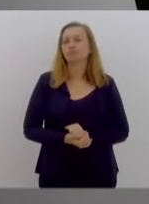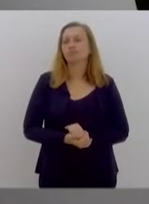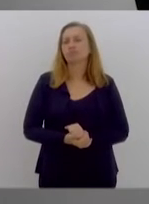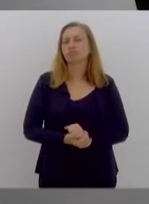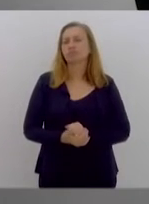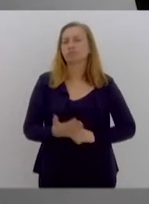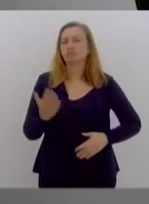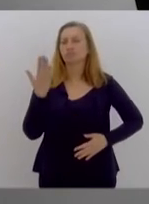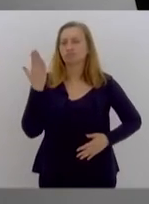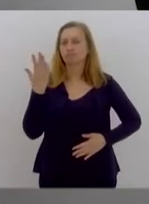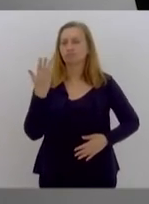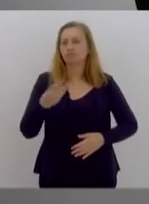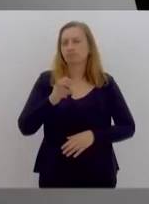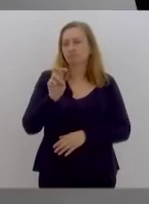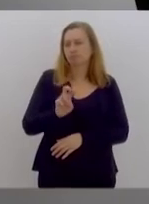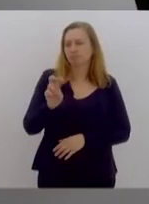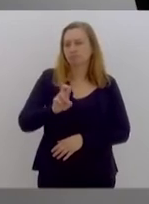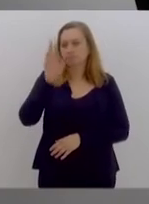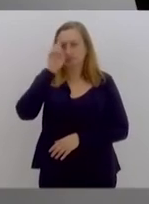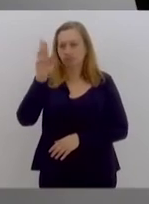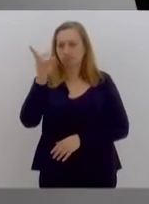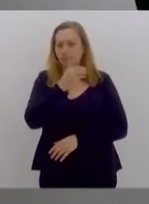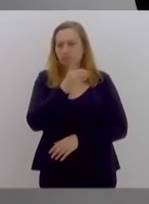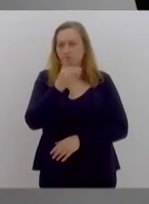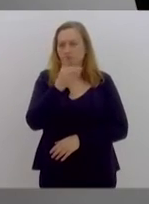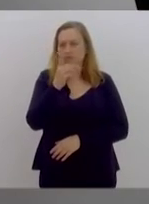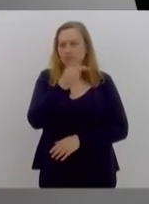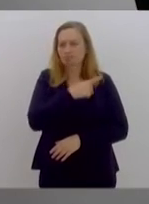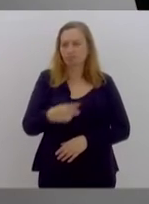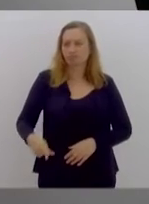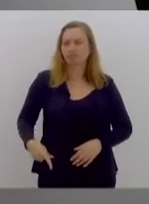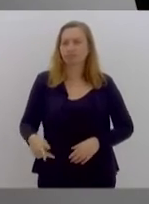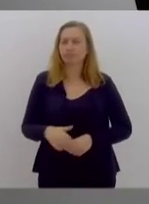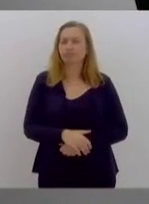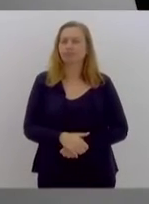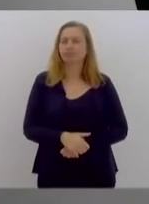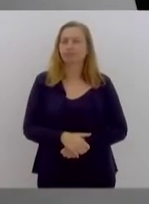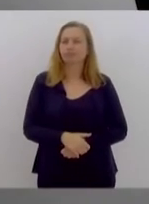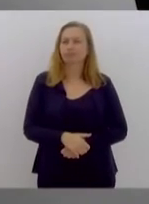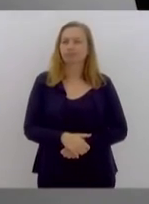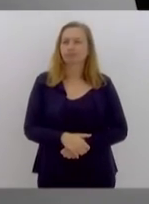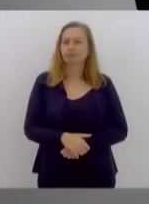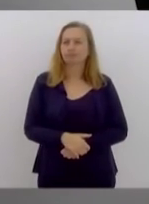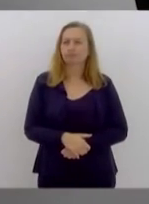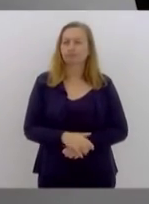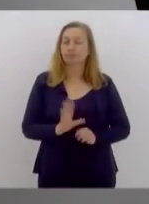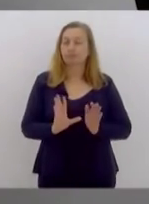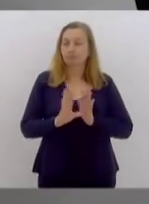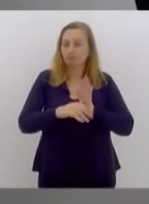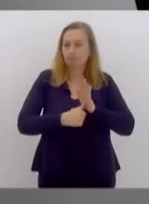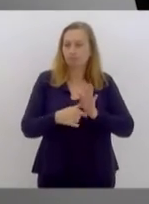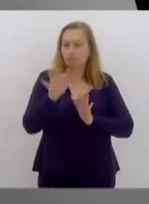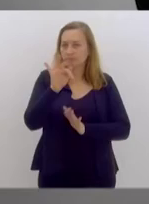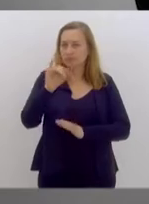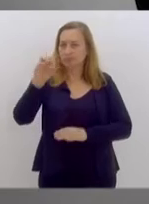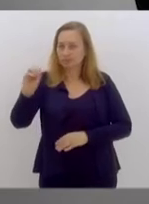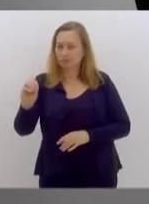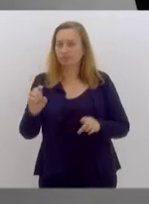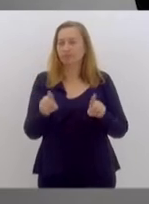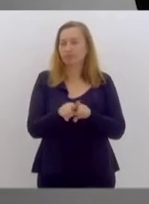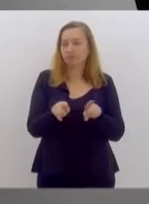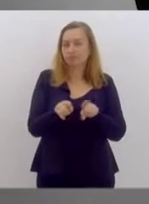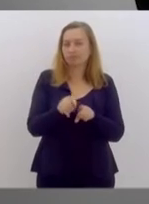quinta presidente é sucessivo roubo de fios e cabos